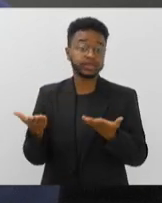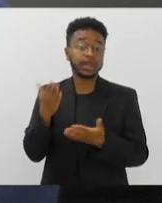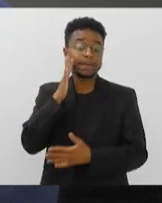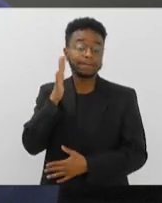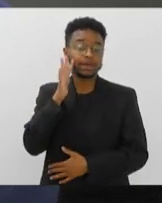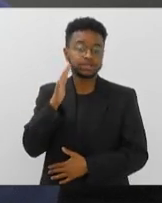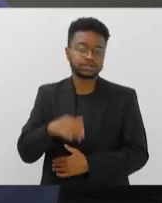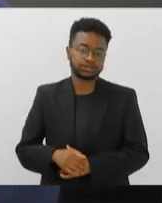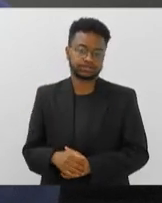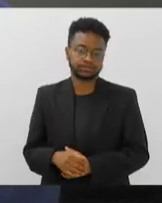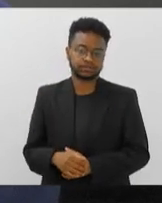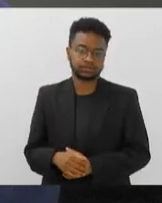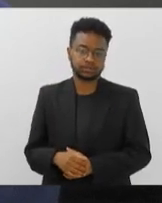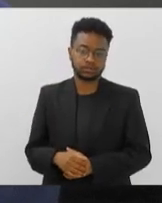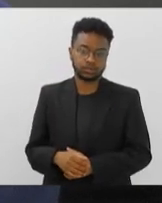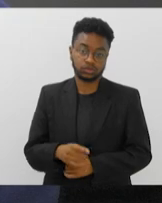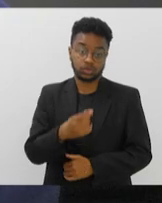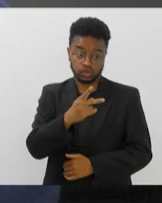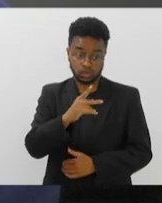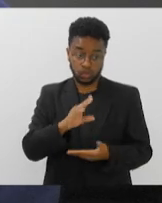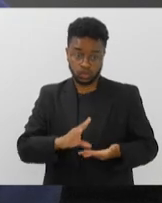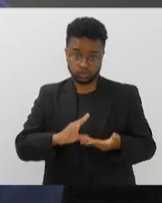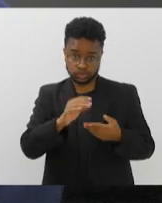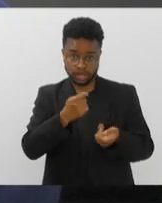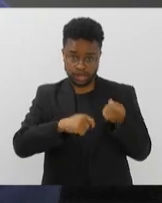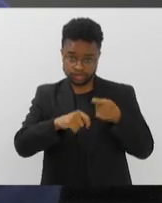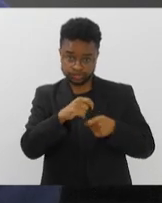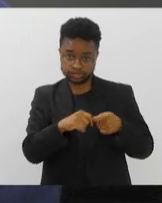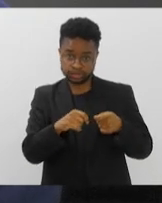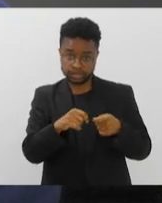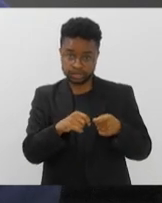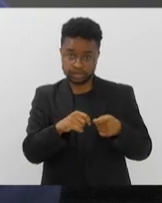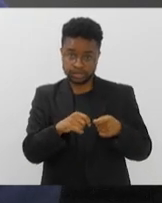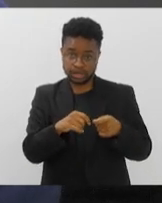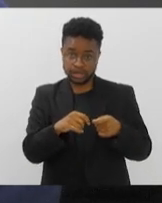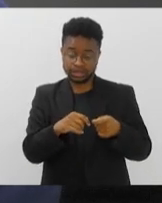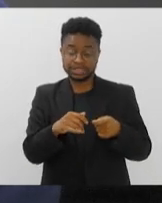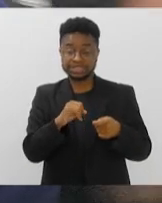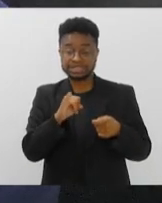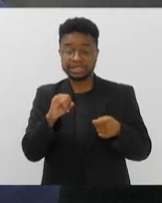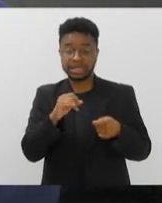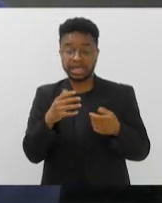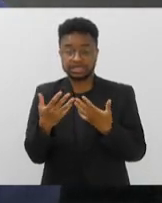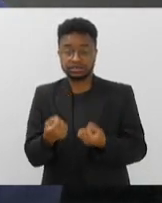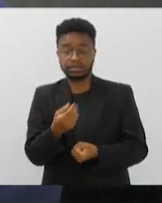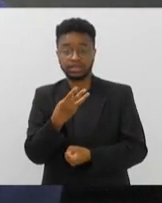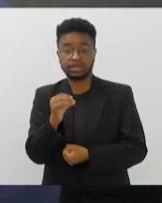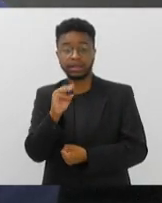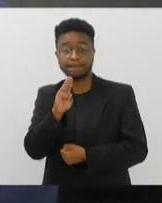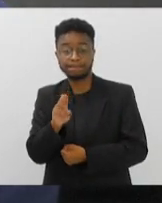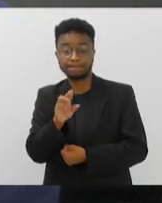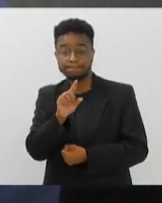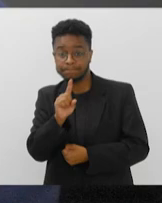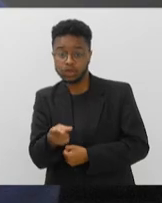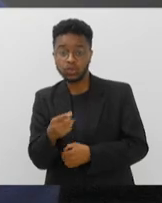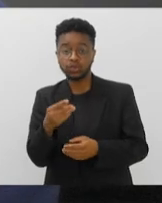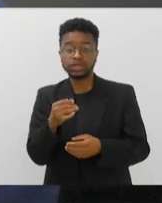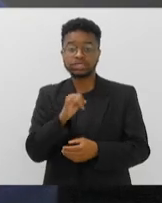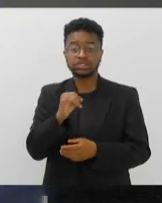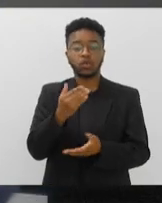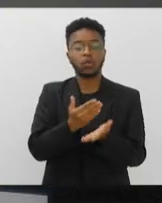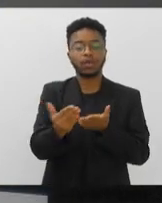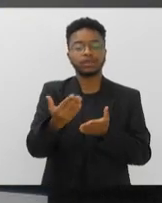se o fundo lá que o seu conselho administra pular de000 para 2 milhões ano vocês terem para gastar a revolução que ISS não